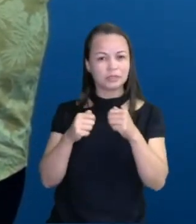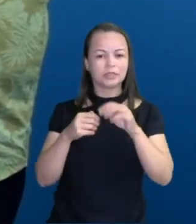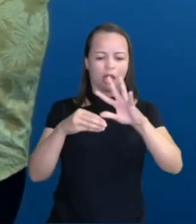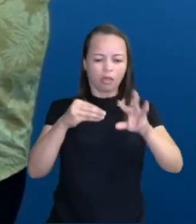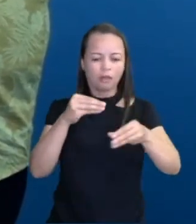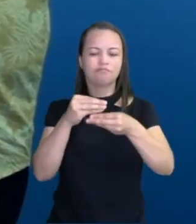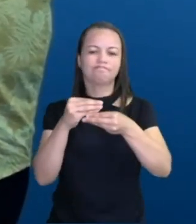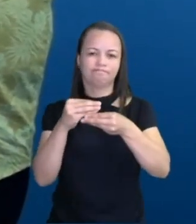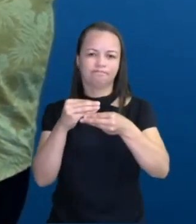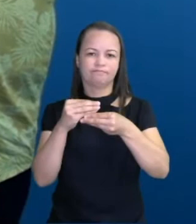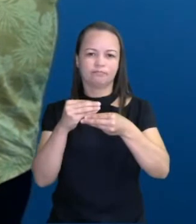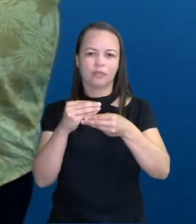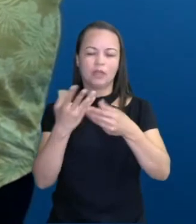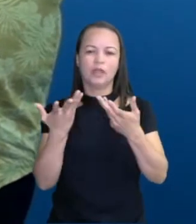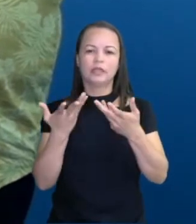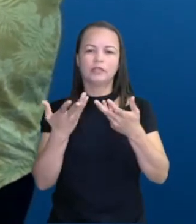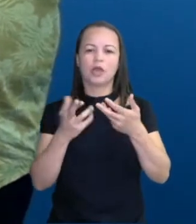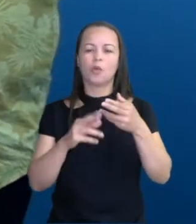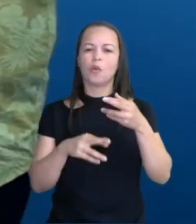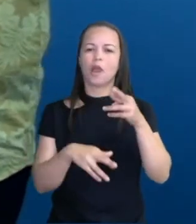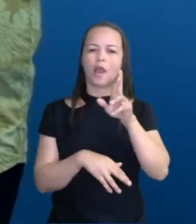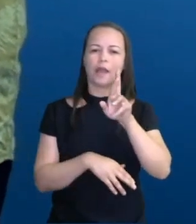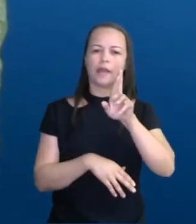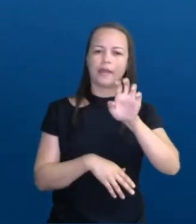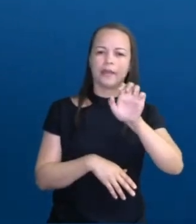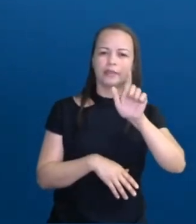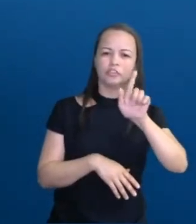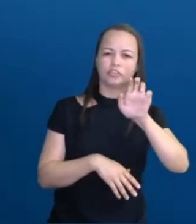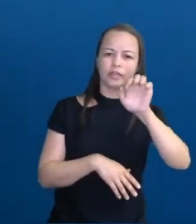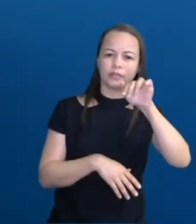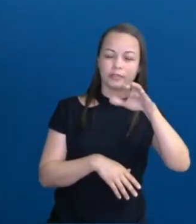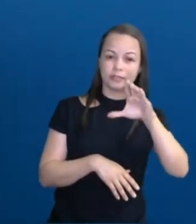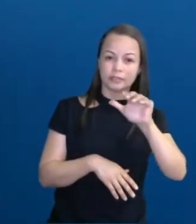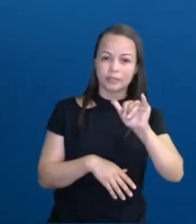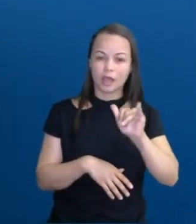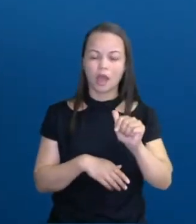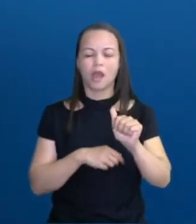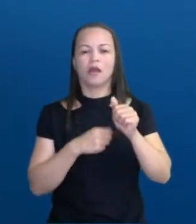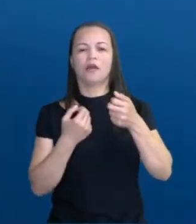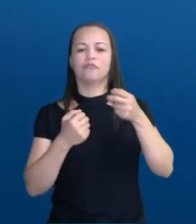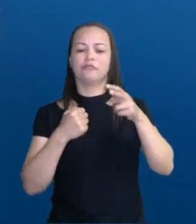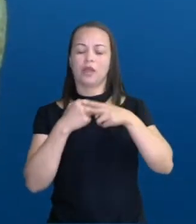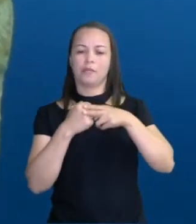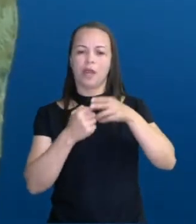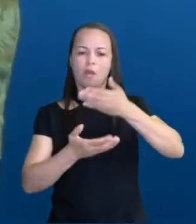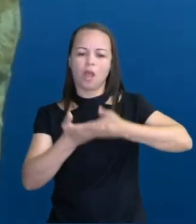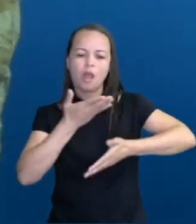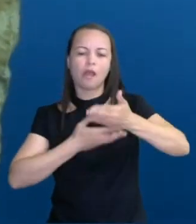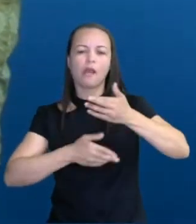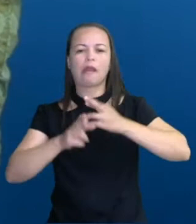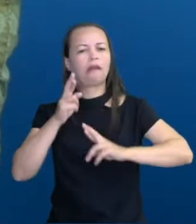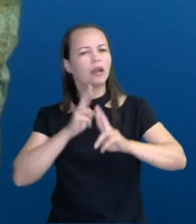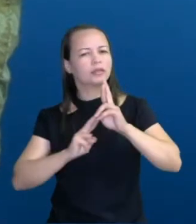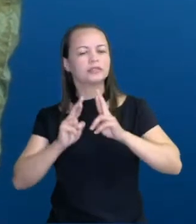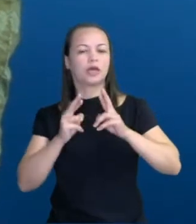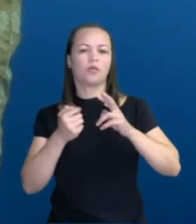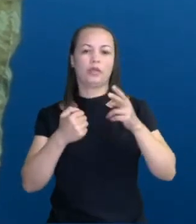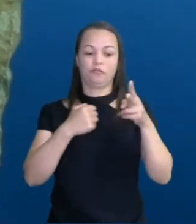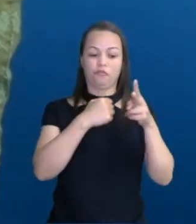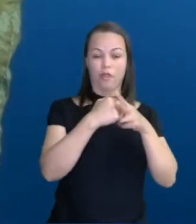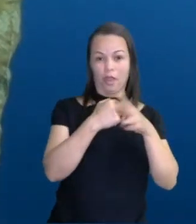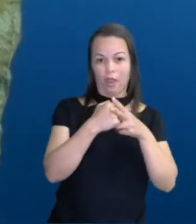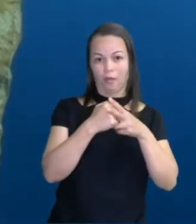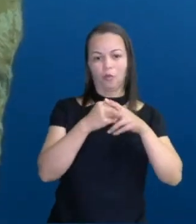de um complemento então a regência verbal ela vai tratar justamente da relação entre esses